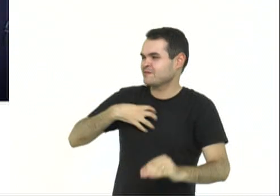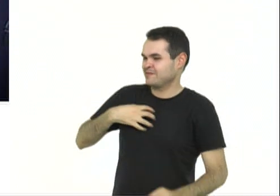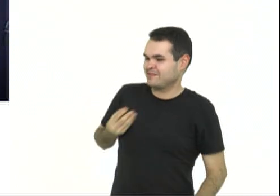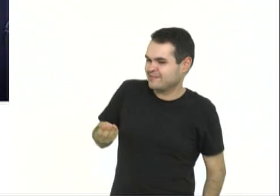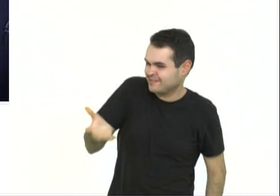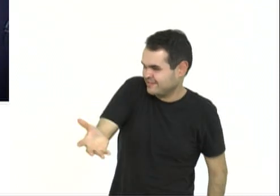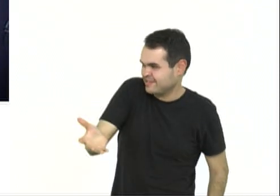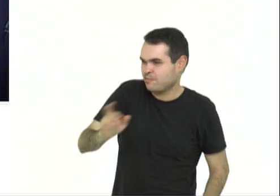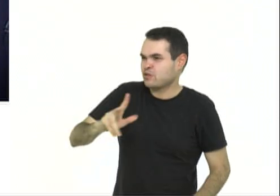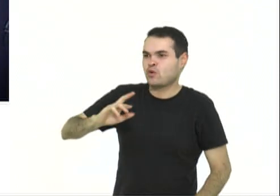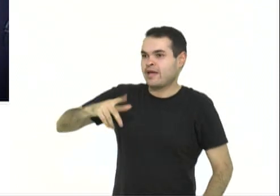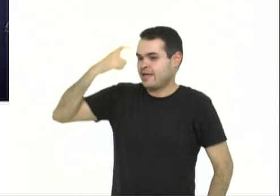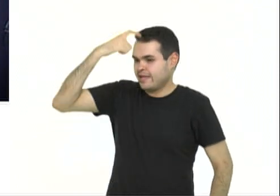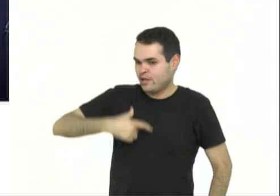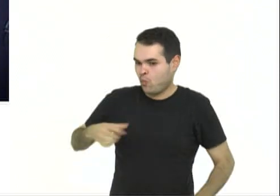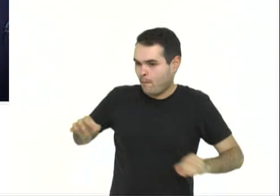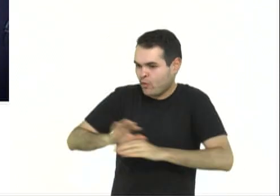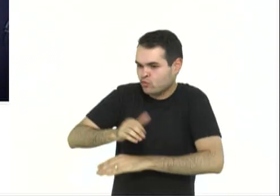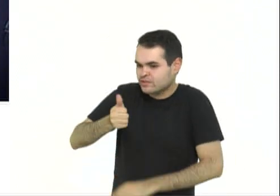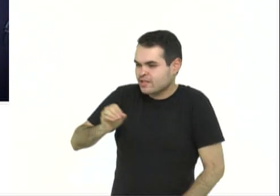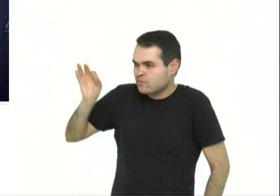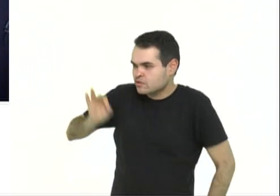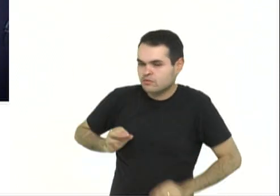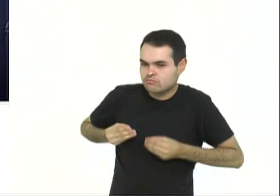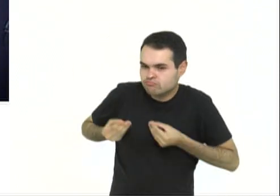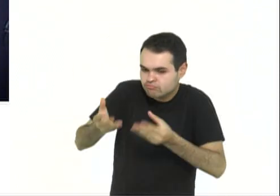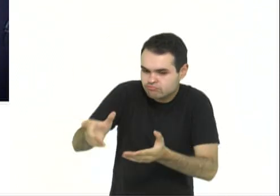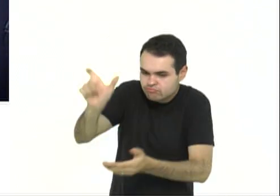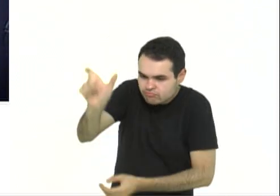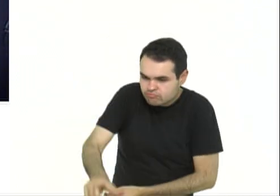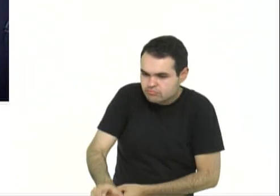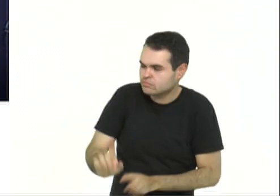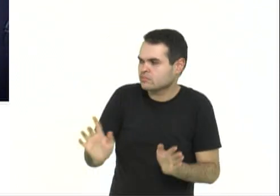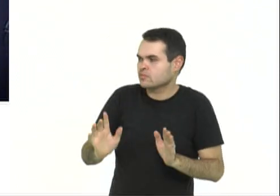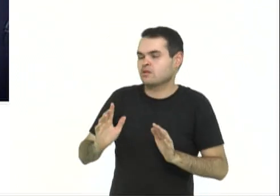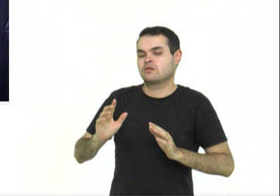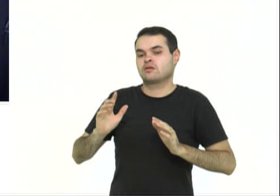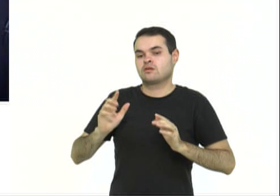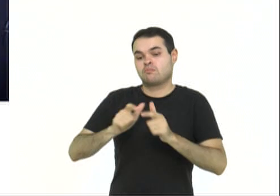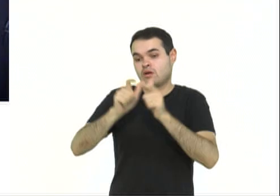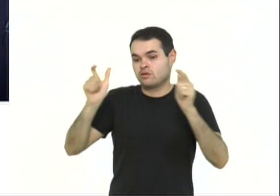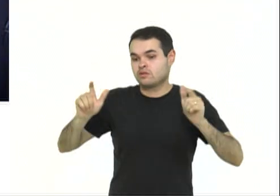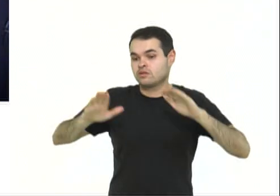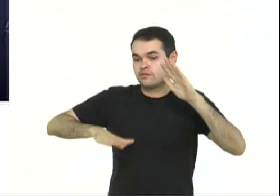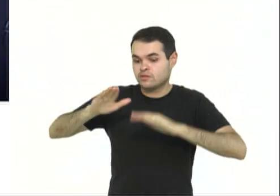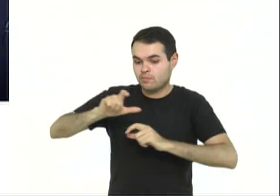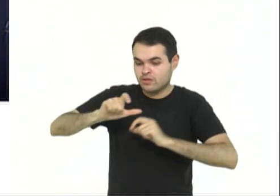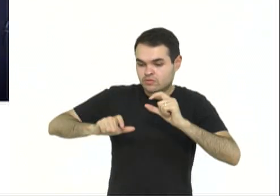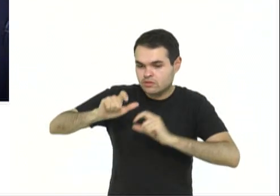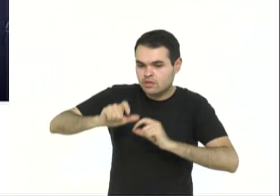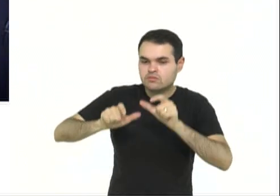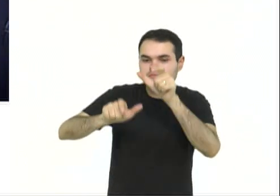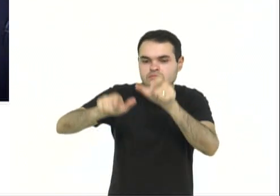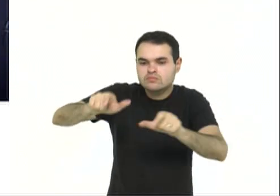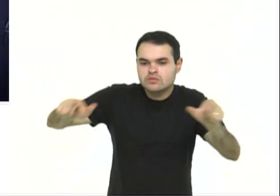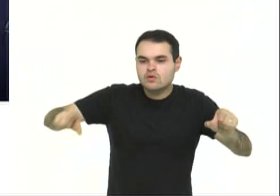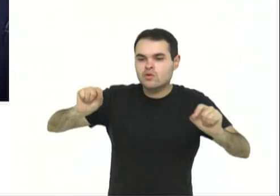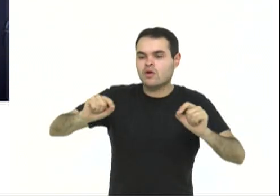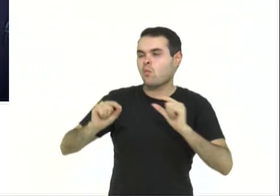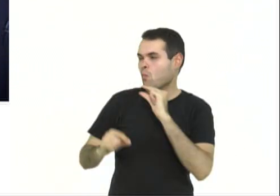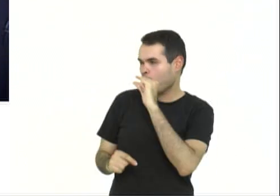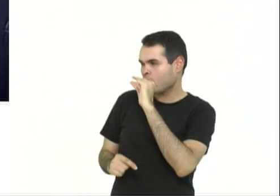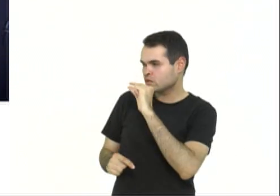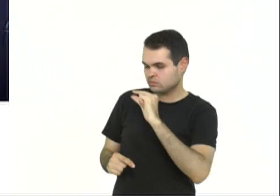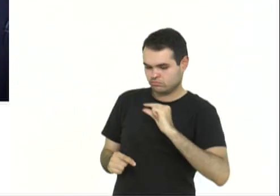Mas é uma coisa que eu percebo até na maioria talvez em todos os quadrinistas, é que todo personagem é um pouco o autor, né? Tem alguma